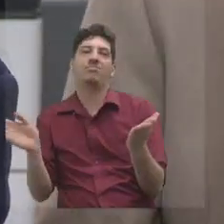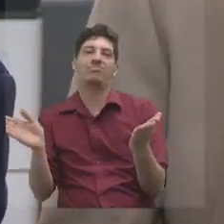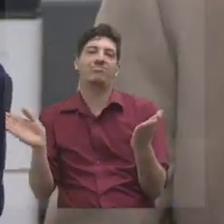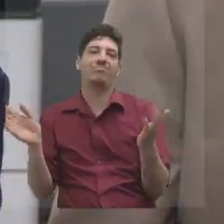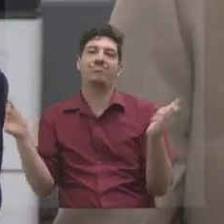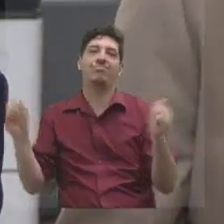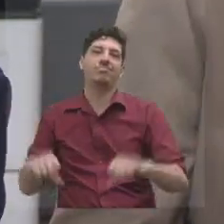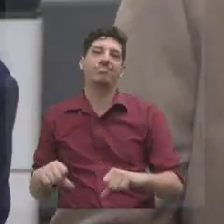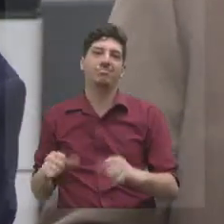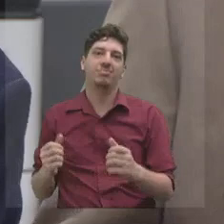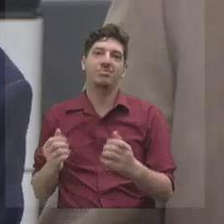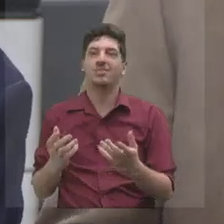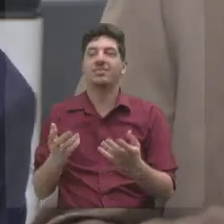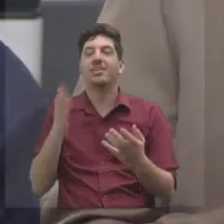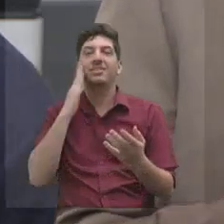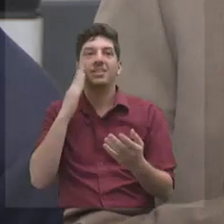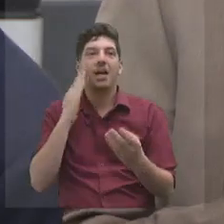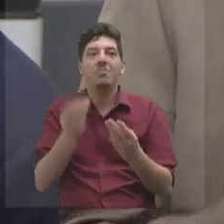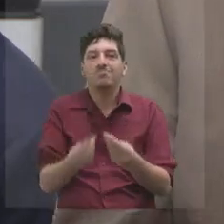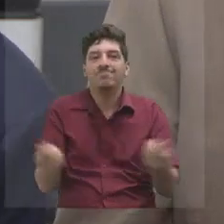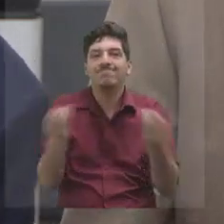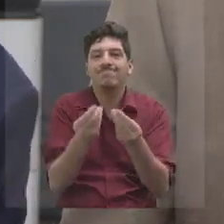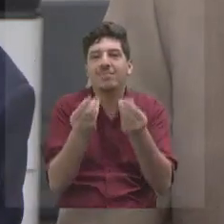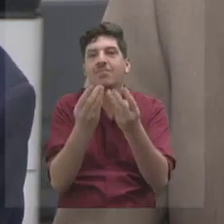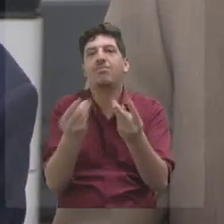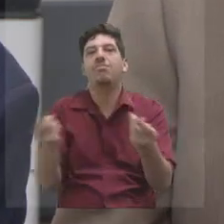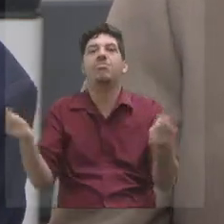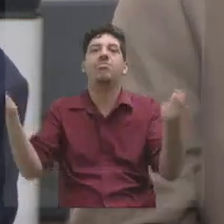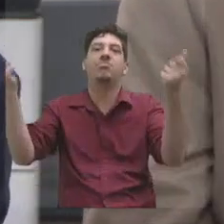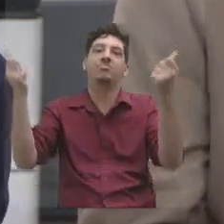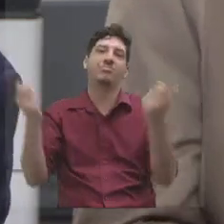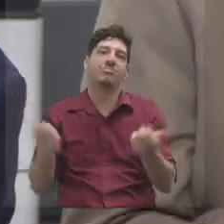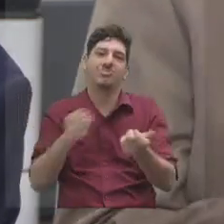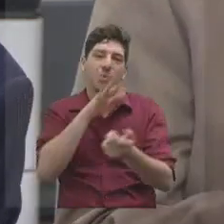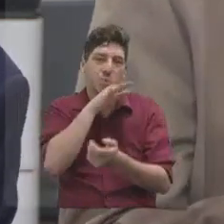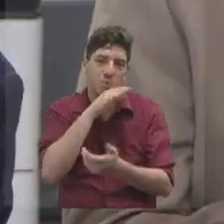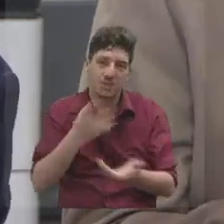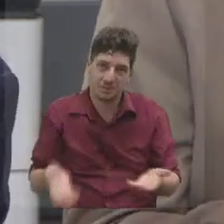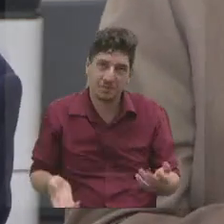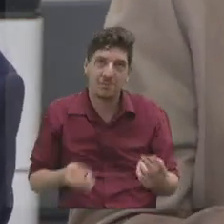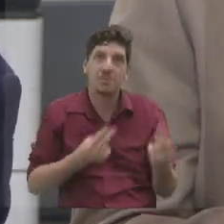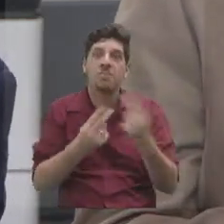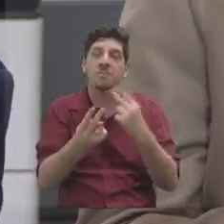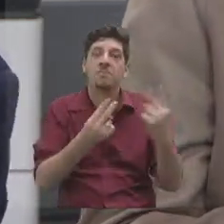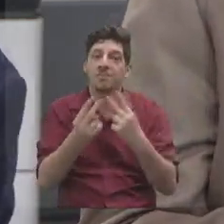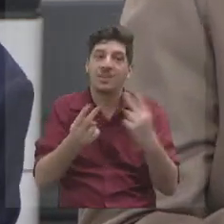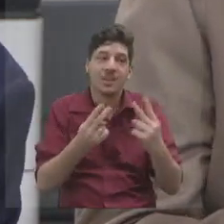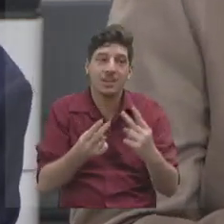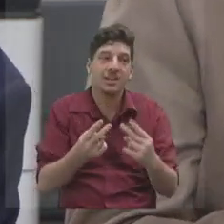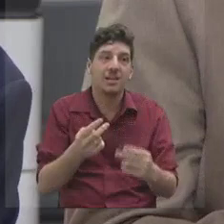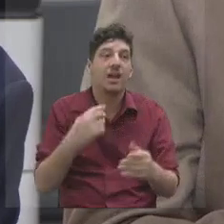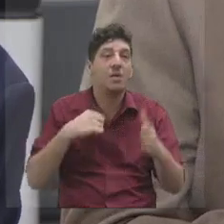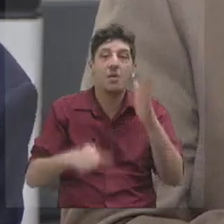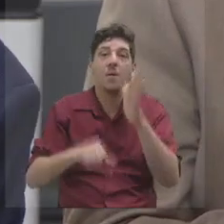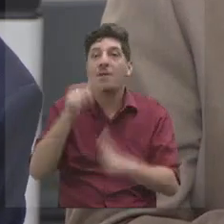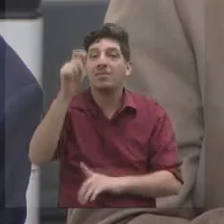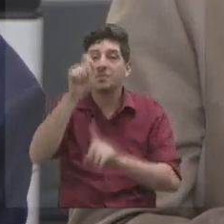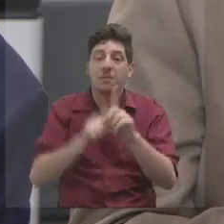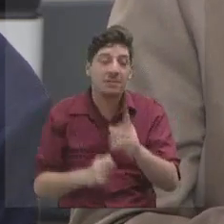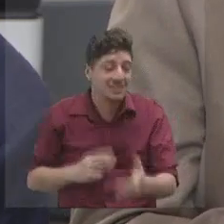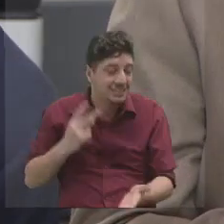nossa Assembleia fiscaliza essa Rodovia eu passo nela quase no mínimo uma vez por mês